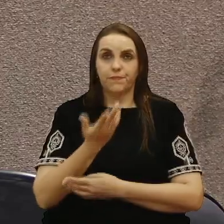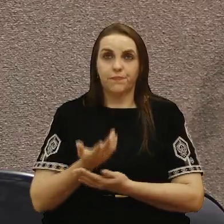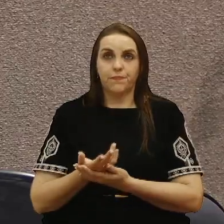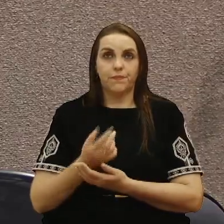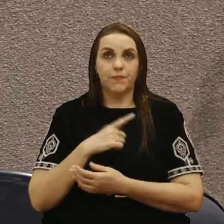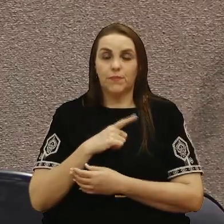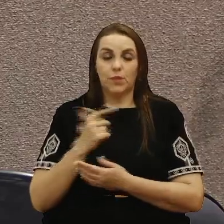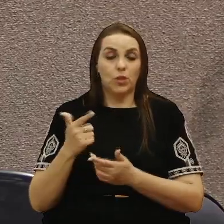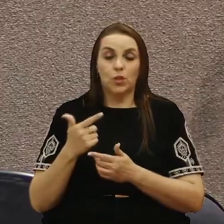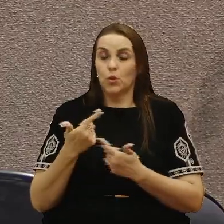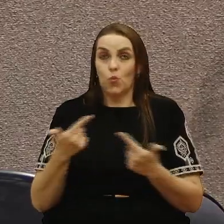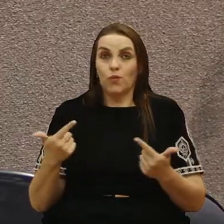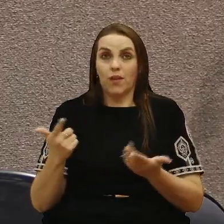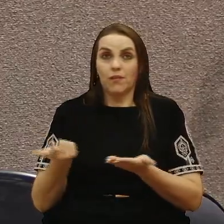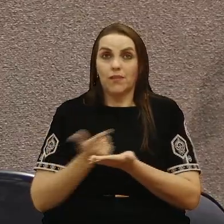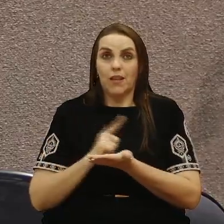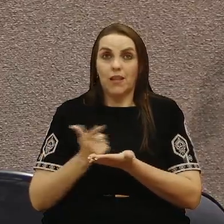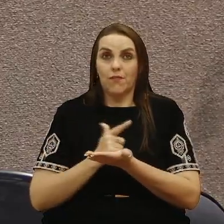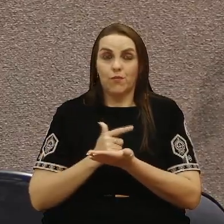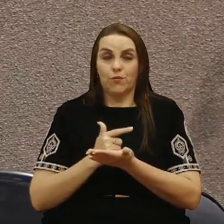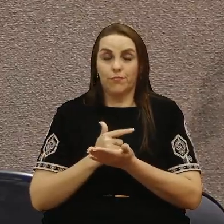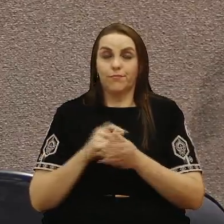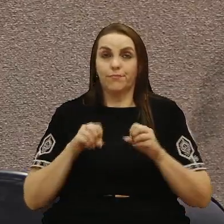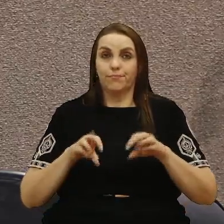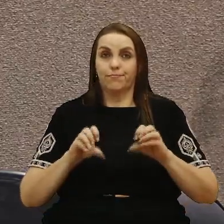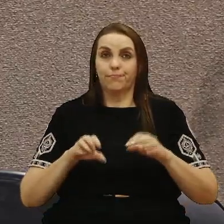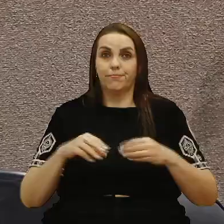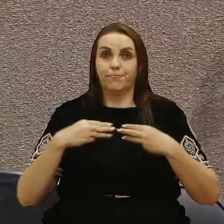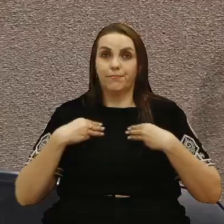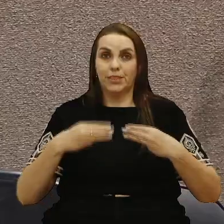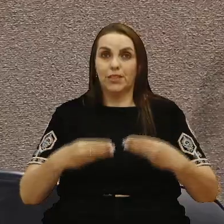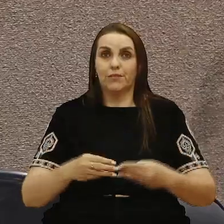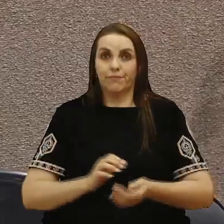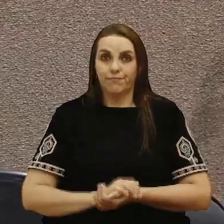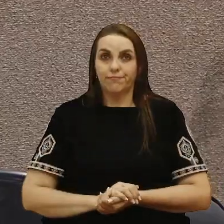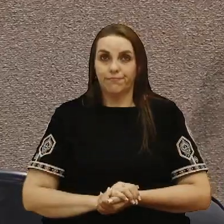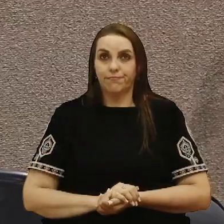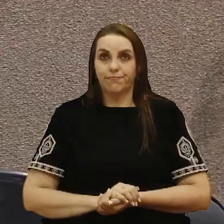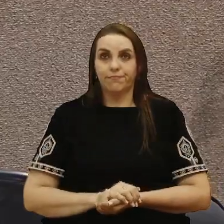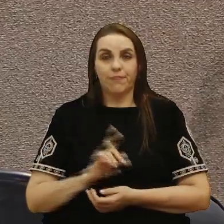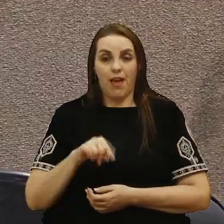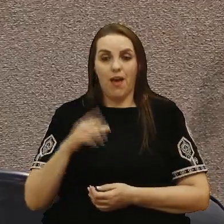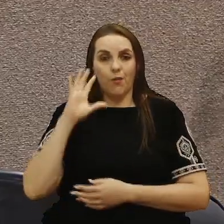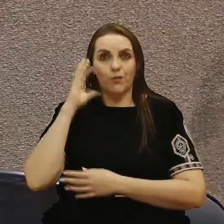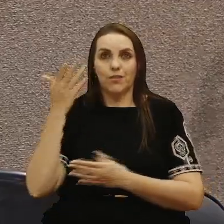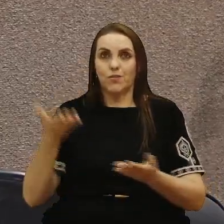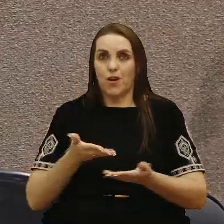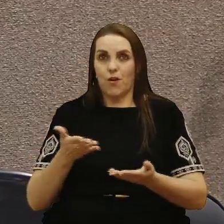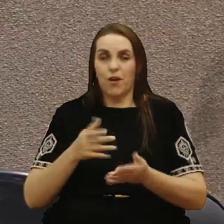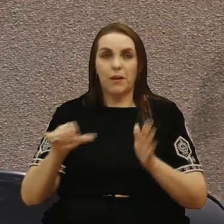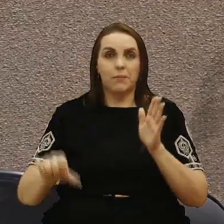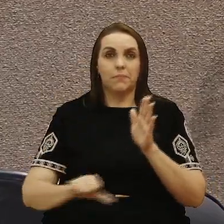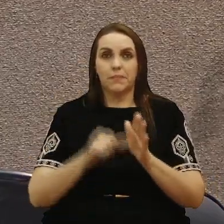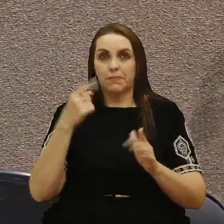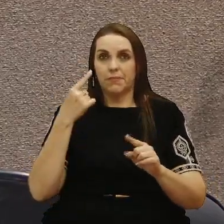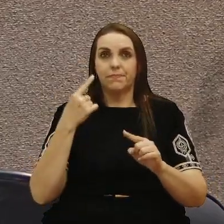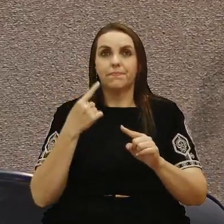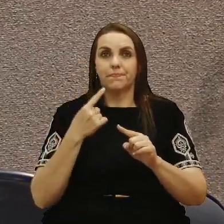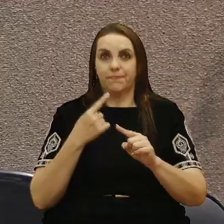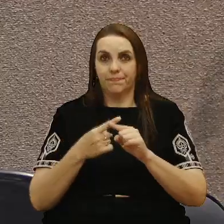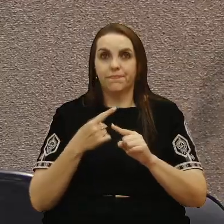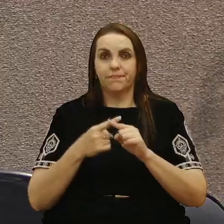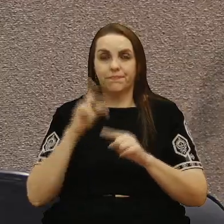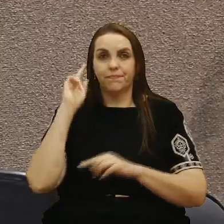sem livros pelo MEC. E é isso que aconteceu agora, pela primeira vez